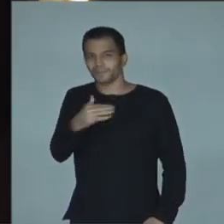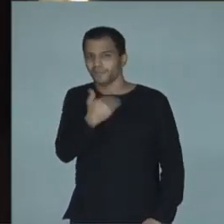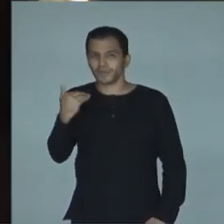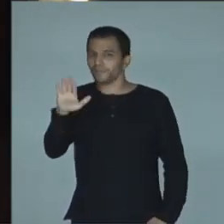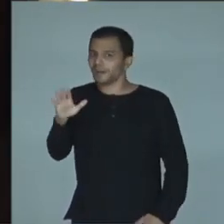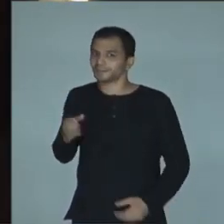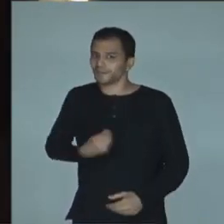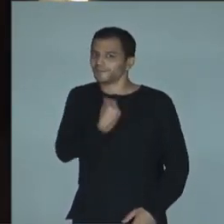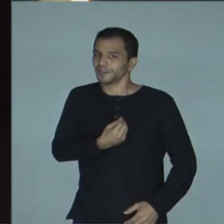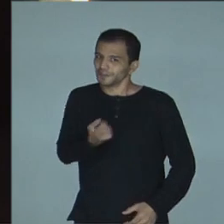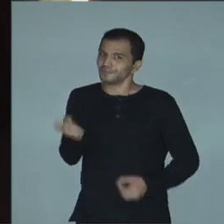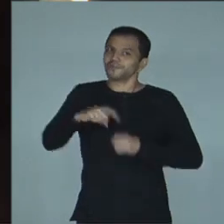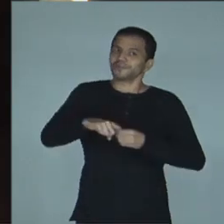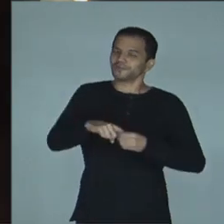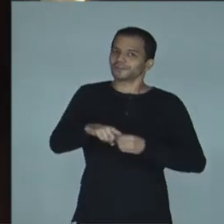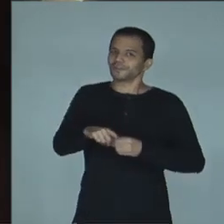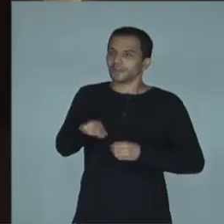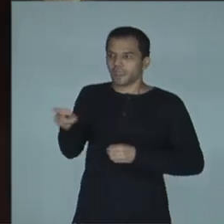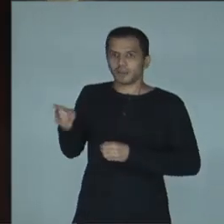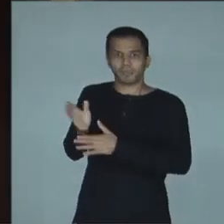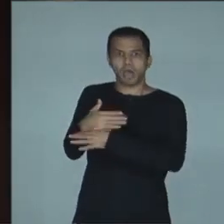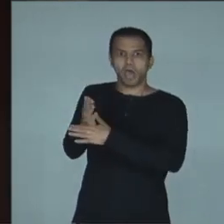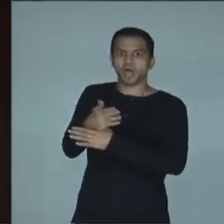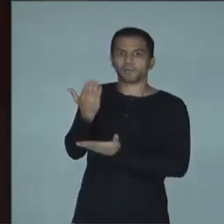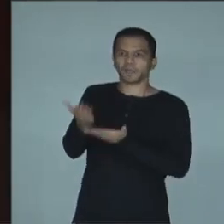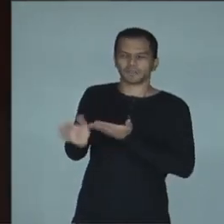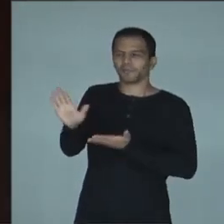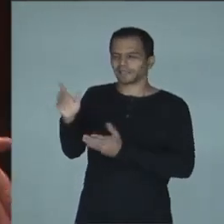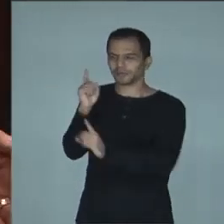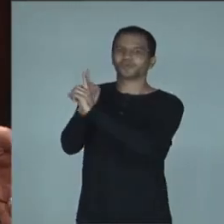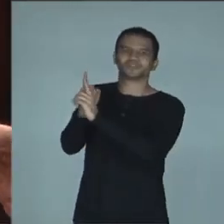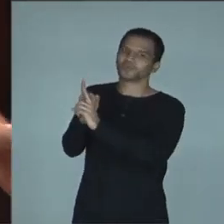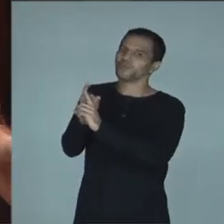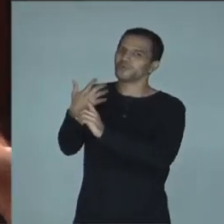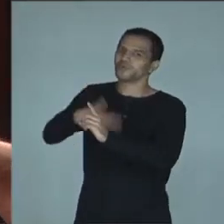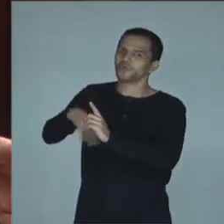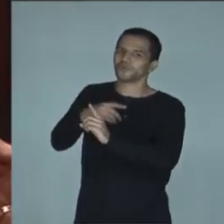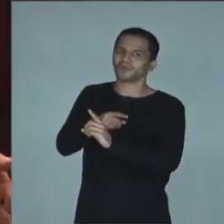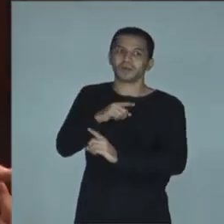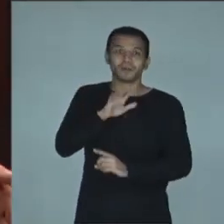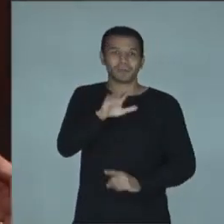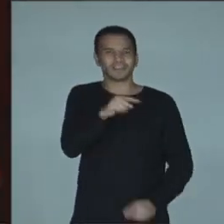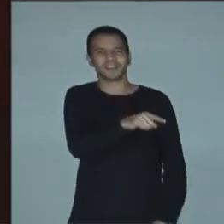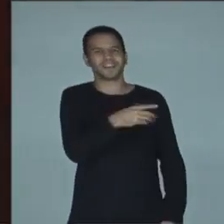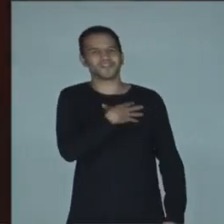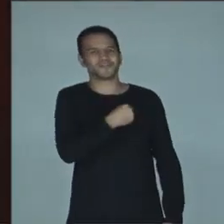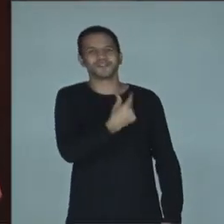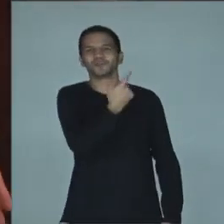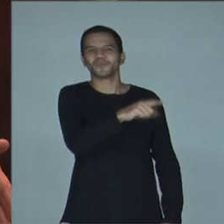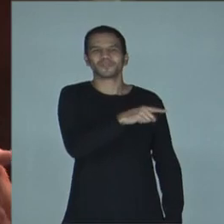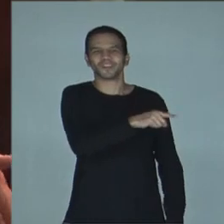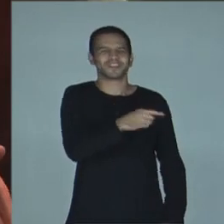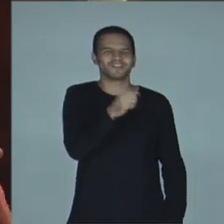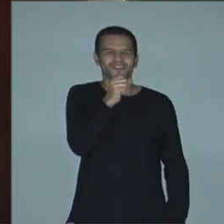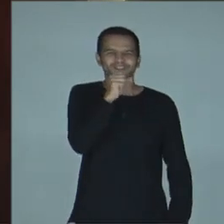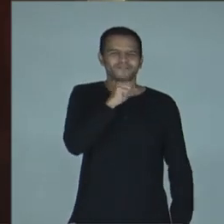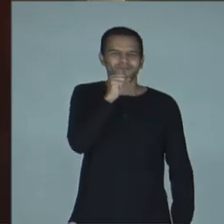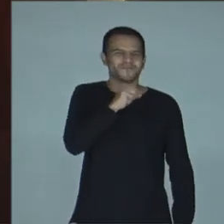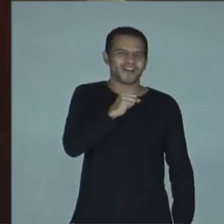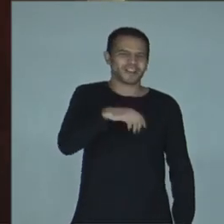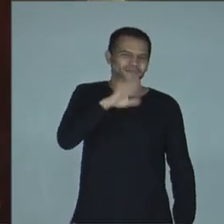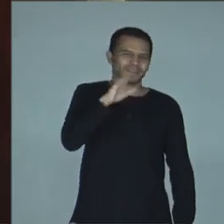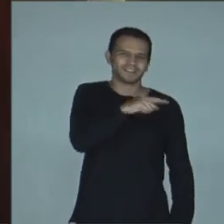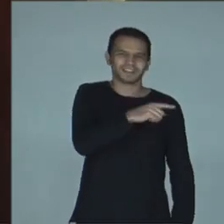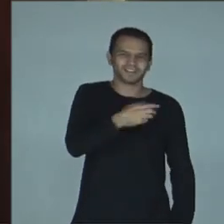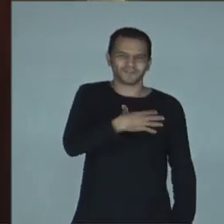perdido e foi achado mas isso para o filho tava em casa e que não queria tá na festa junto com o filho mais novo que